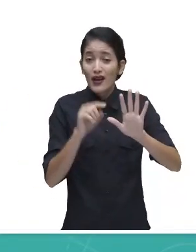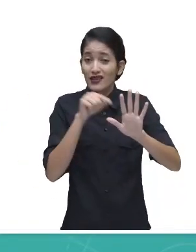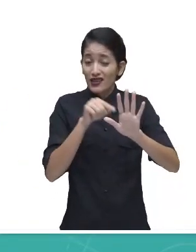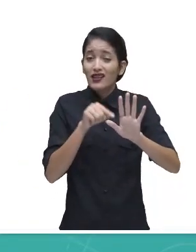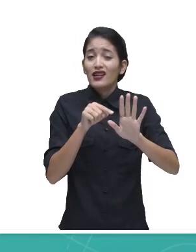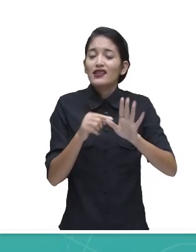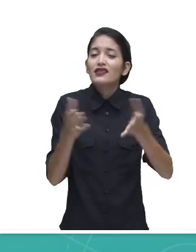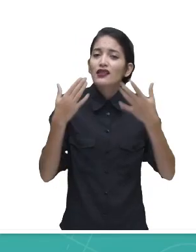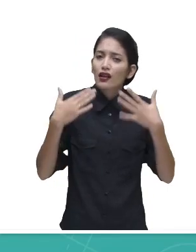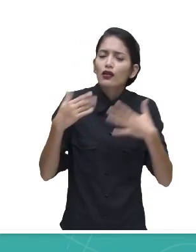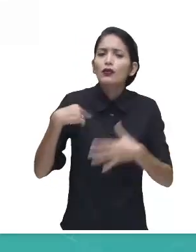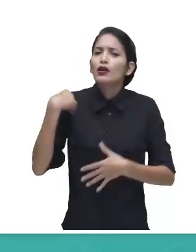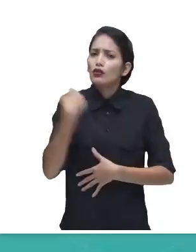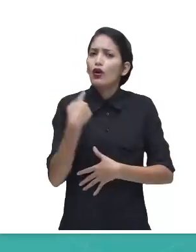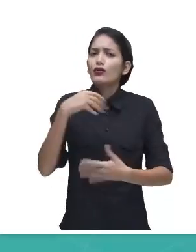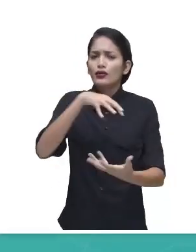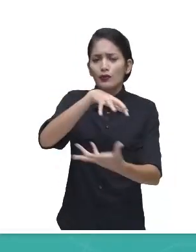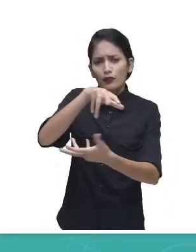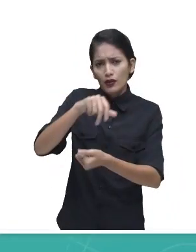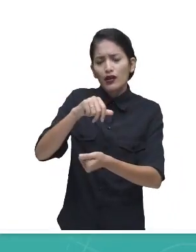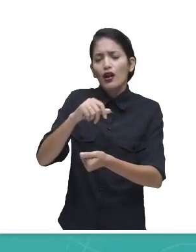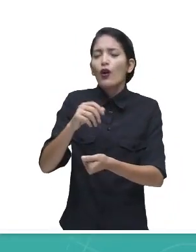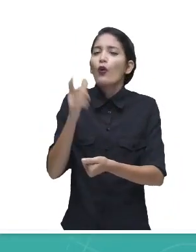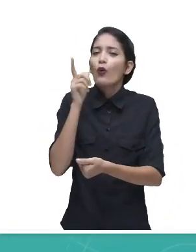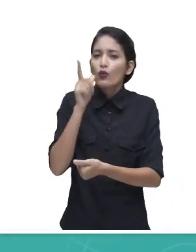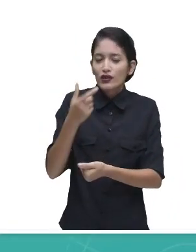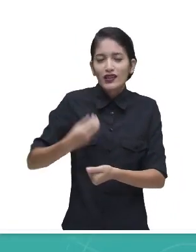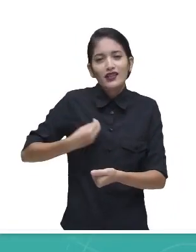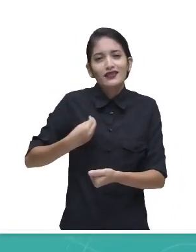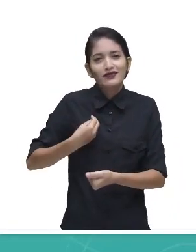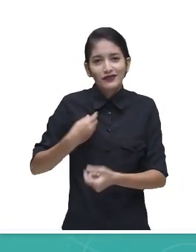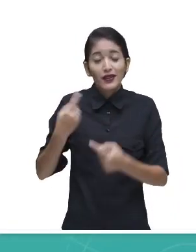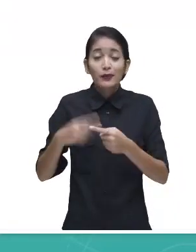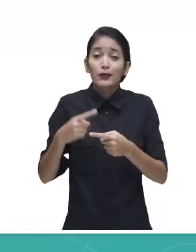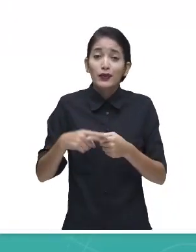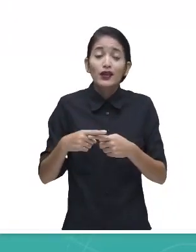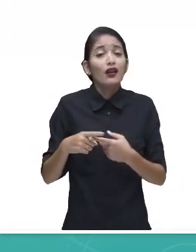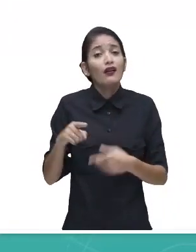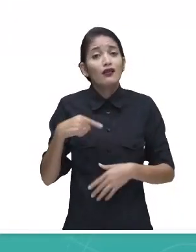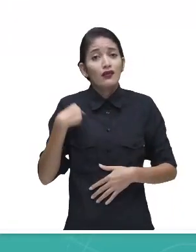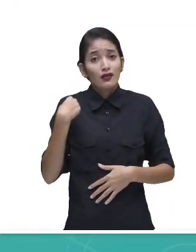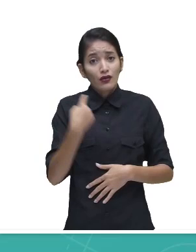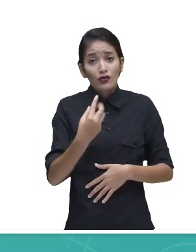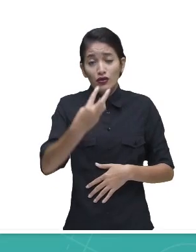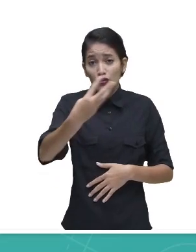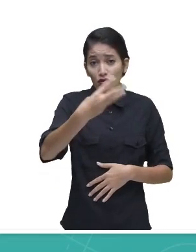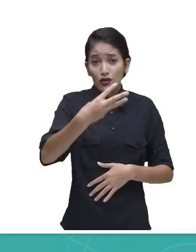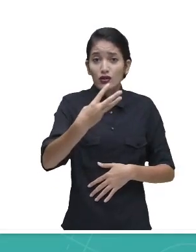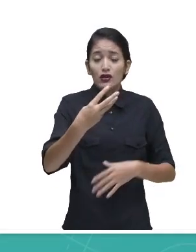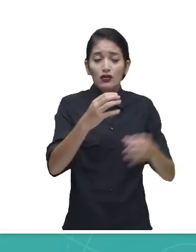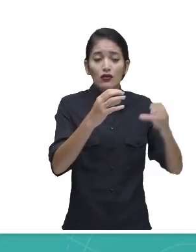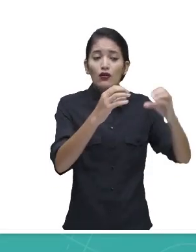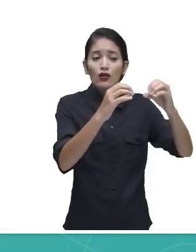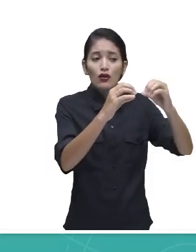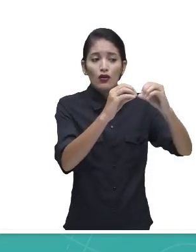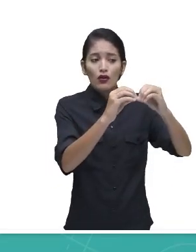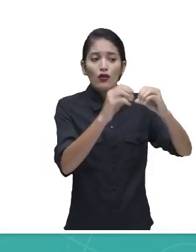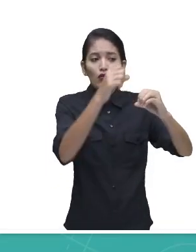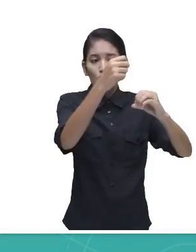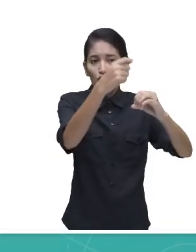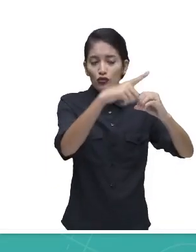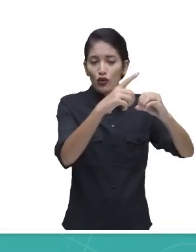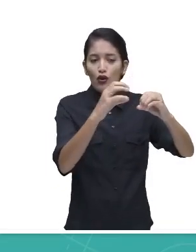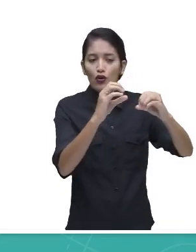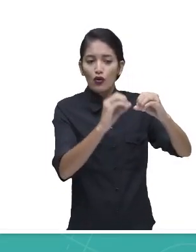que nós aqui na Terra tivéssemos vida. Por quê? Porque nós somos o terceiro planeta de distância, né,